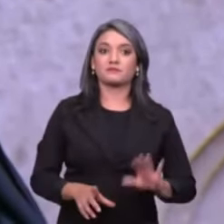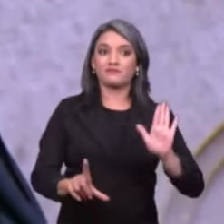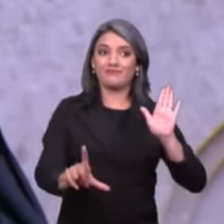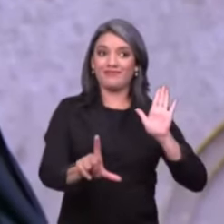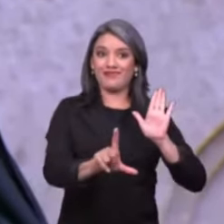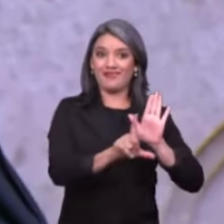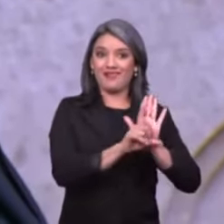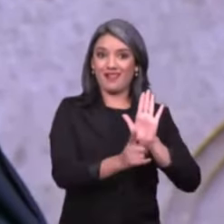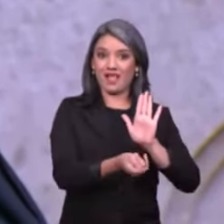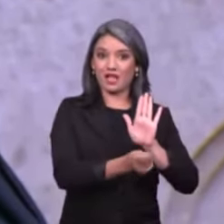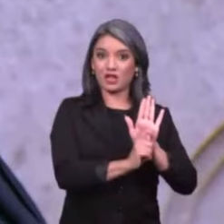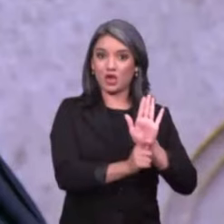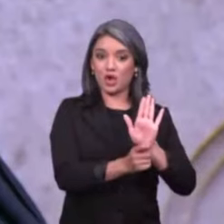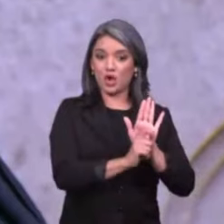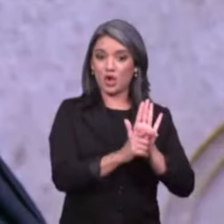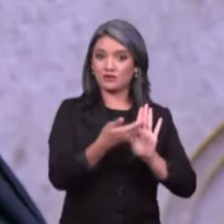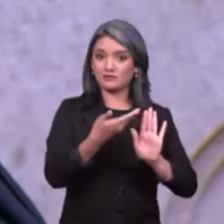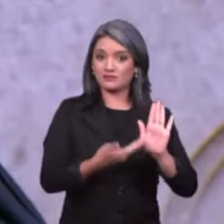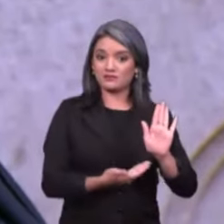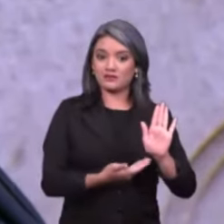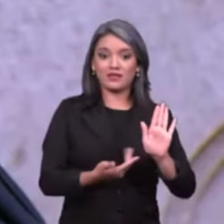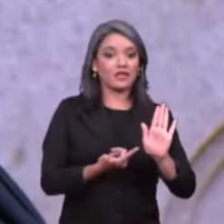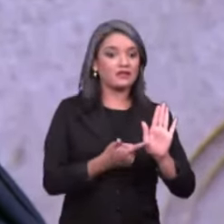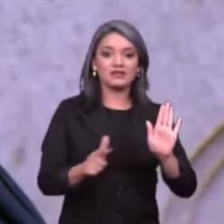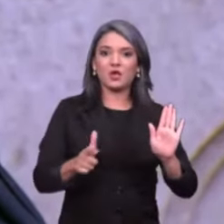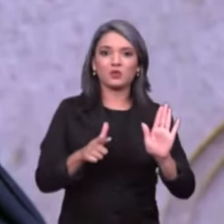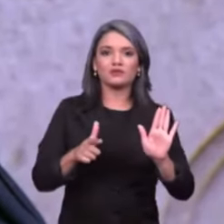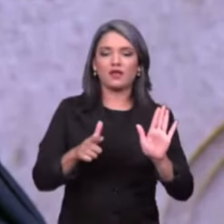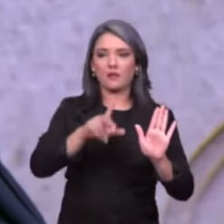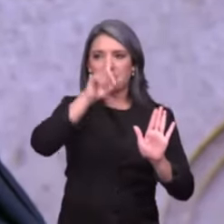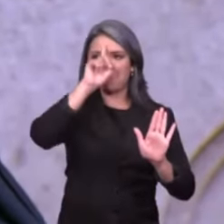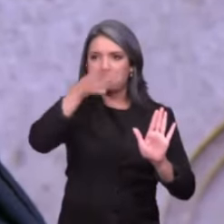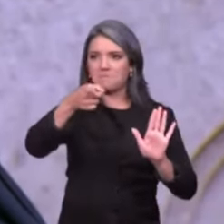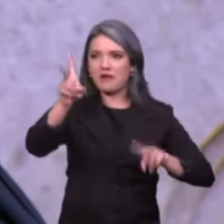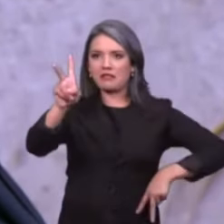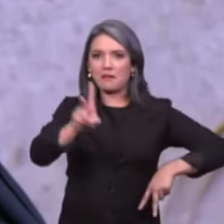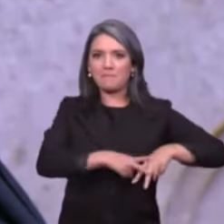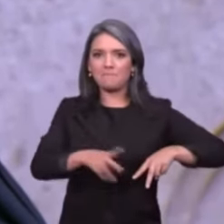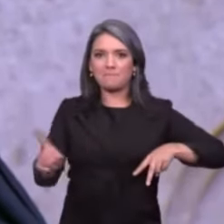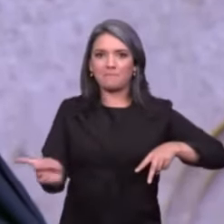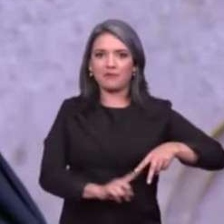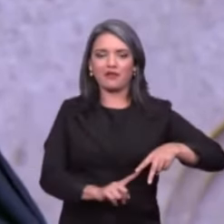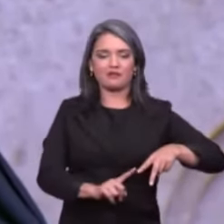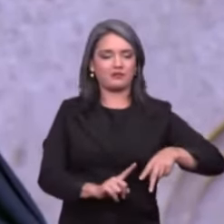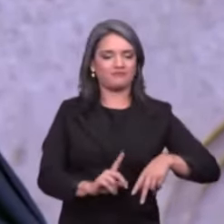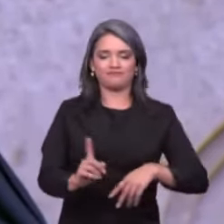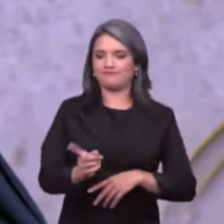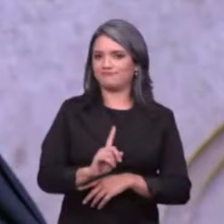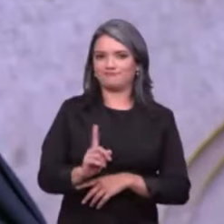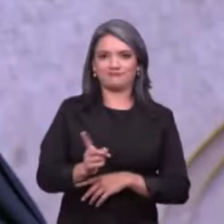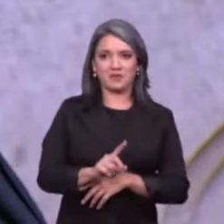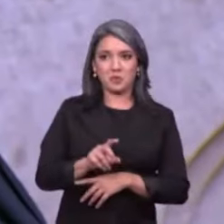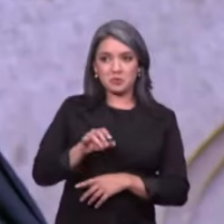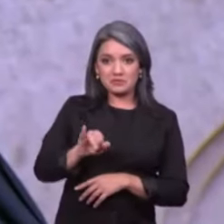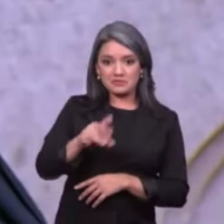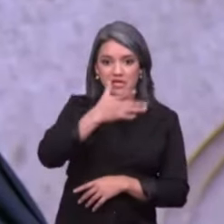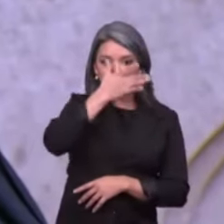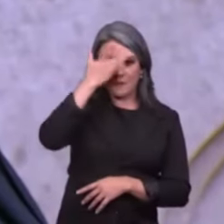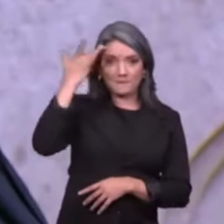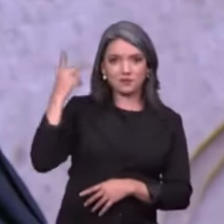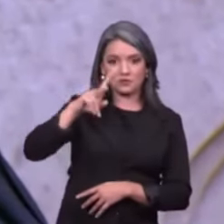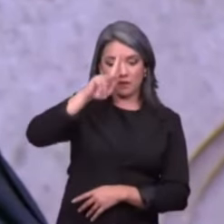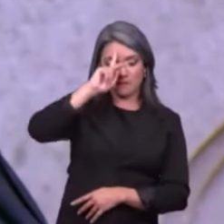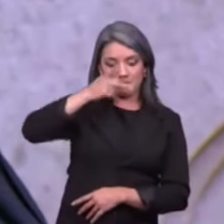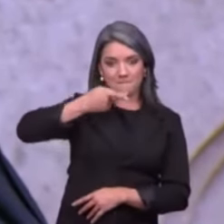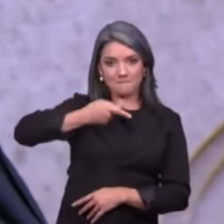Drogas não prevê pena de prisão para quem porte drogas para